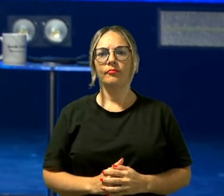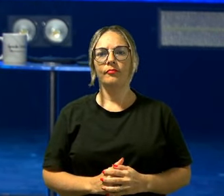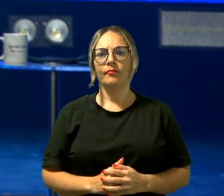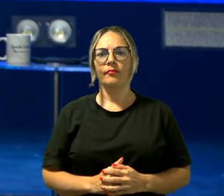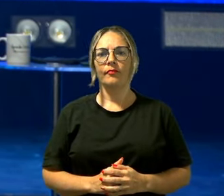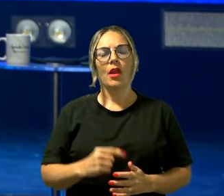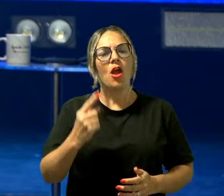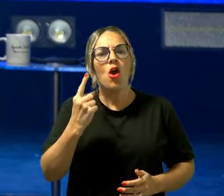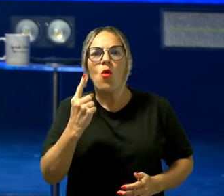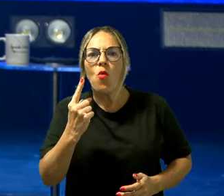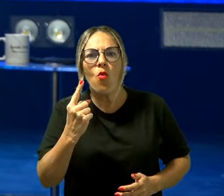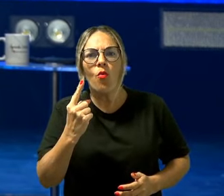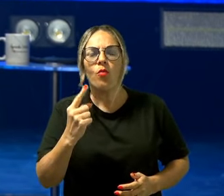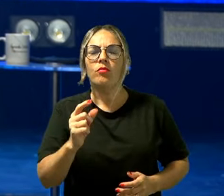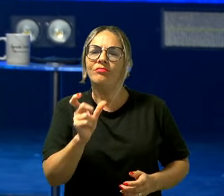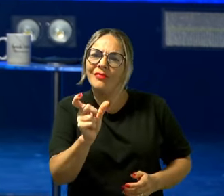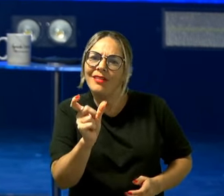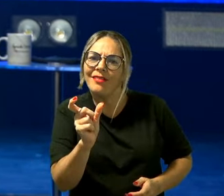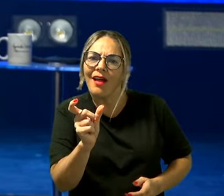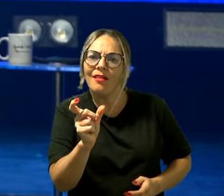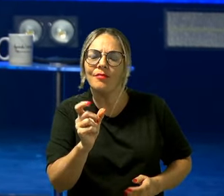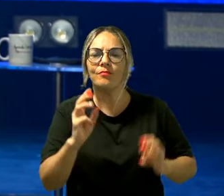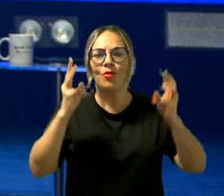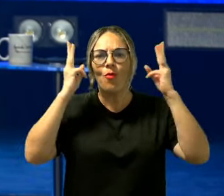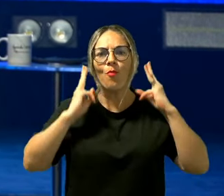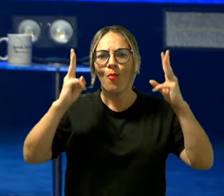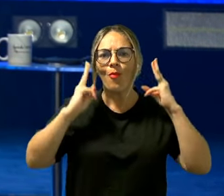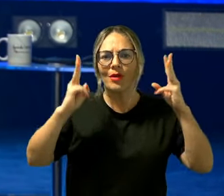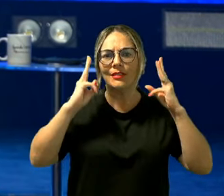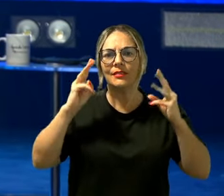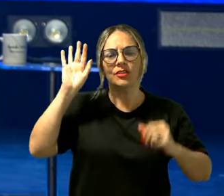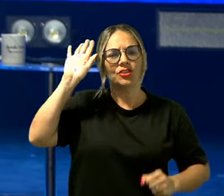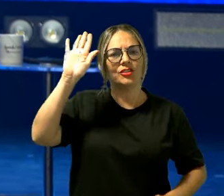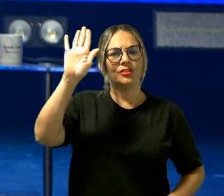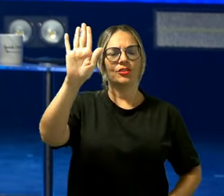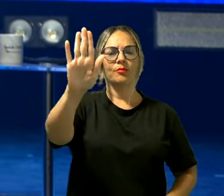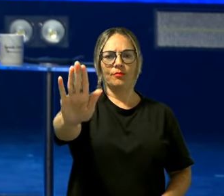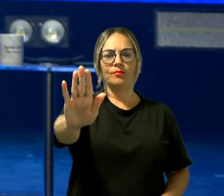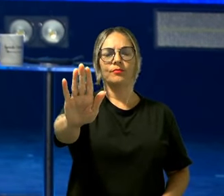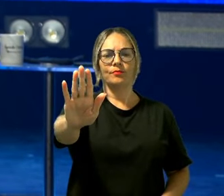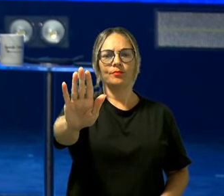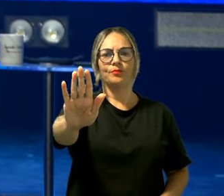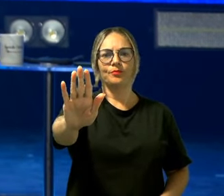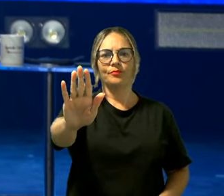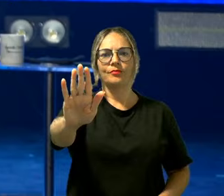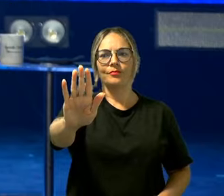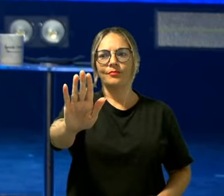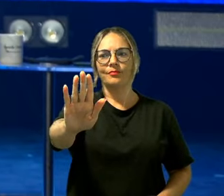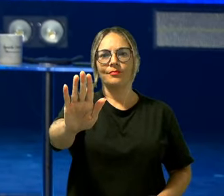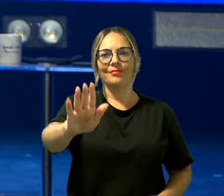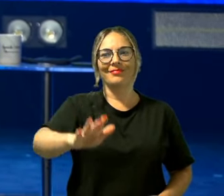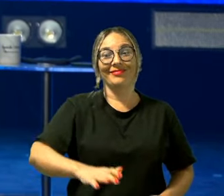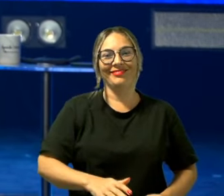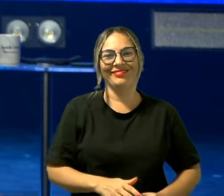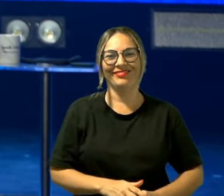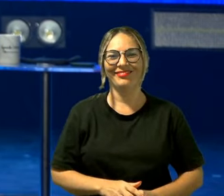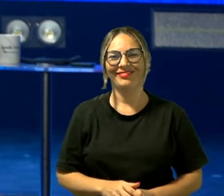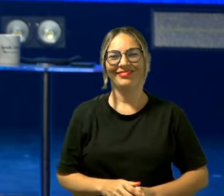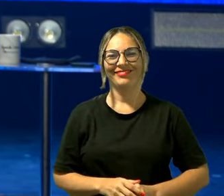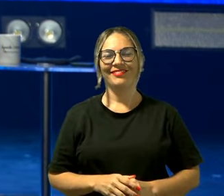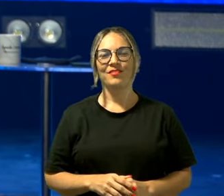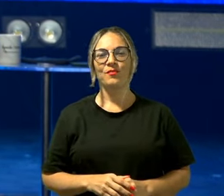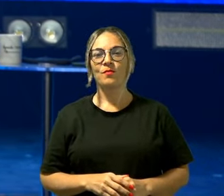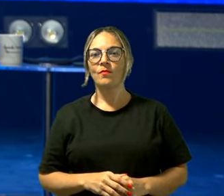um detalhe aqui para a gente. Moisés estende a mão e o texto diz: o Senhor afastou o mar e o tornou em terra seca com